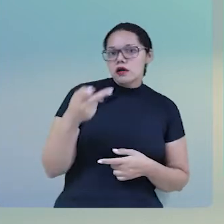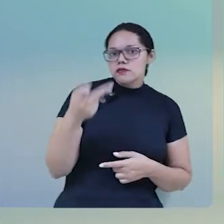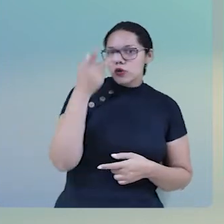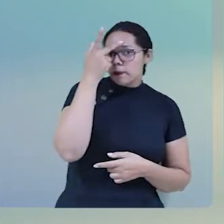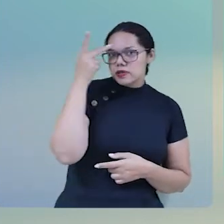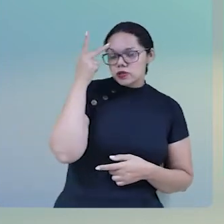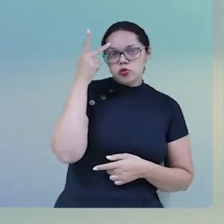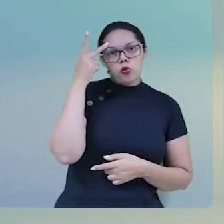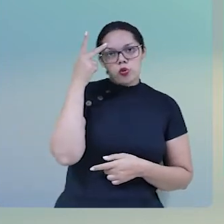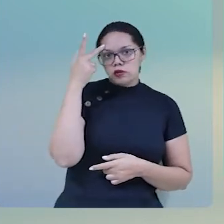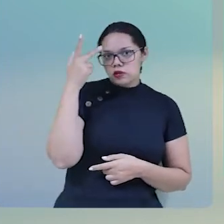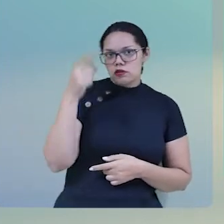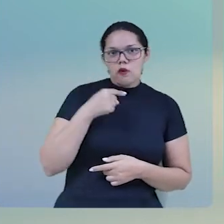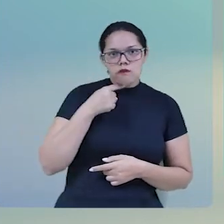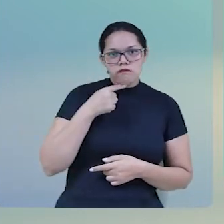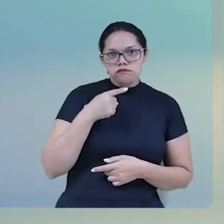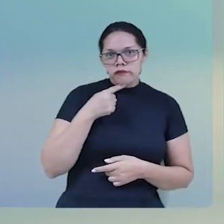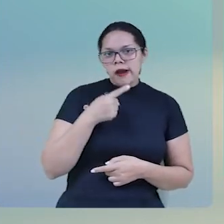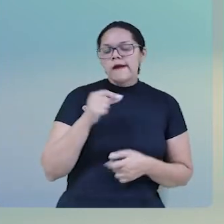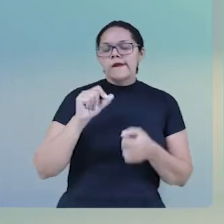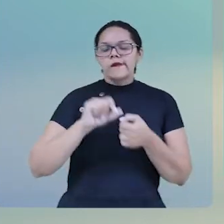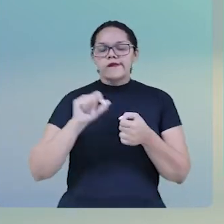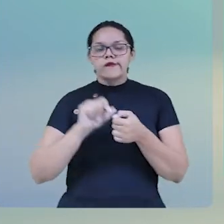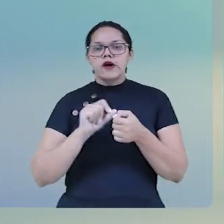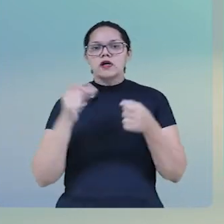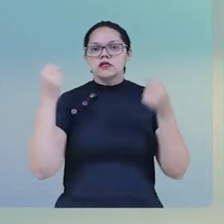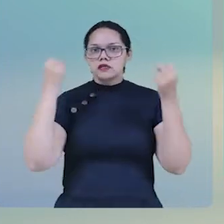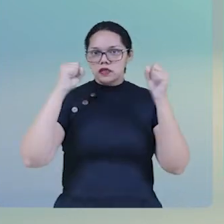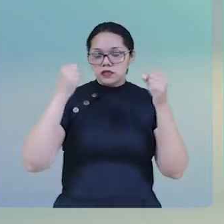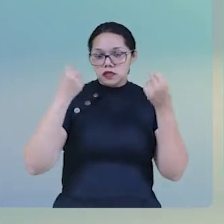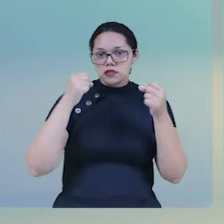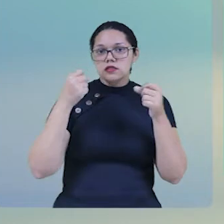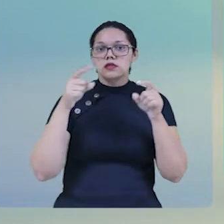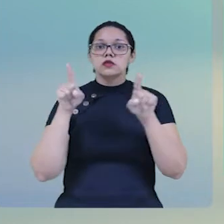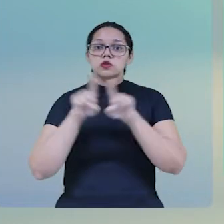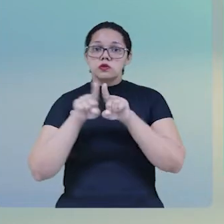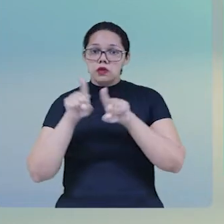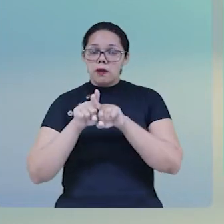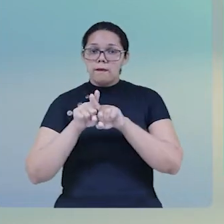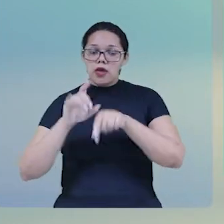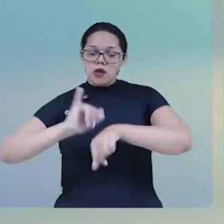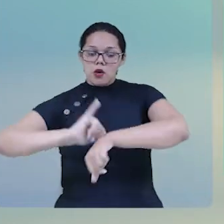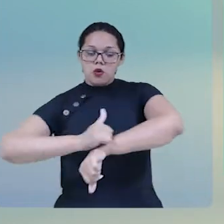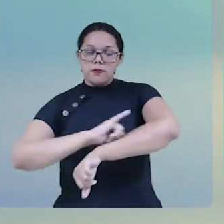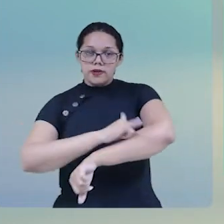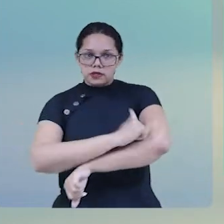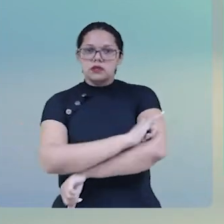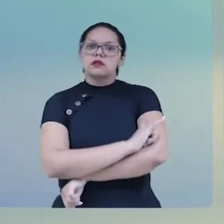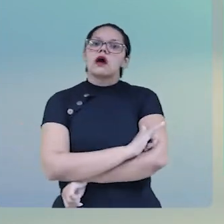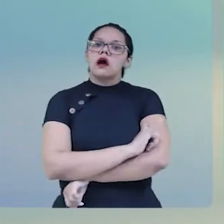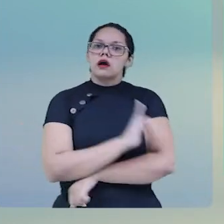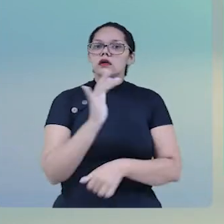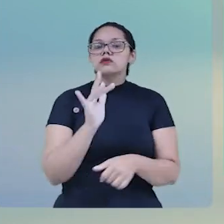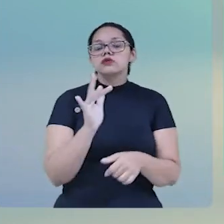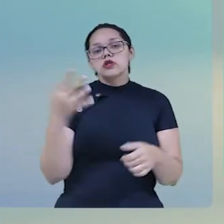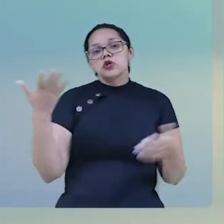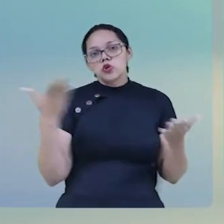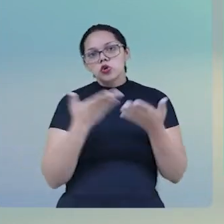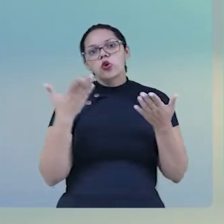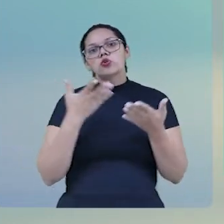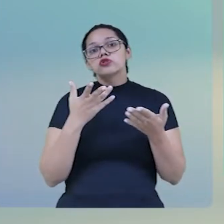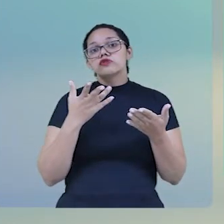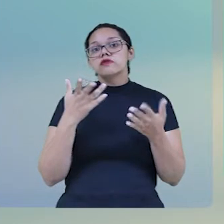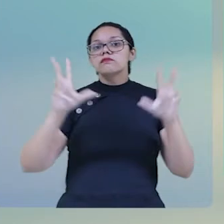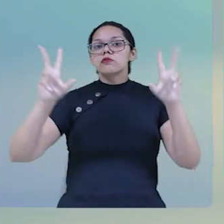da obesidade e hoje nós vamos continuar falando dessas doenças crônicas não transmissíveis com o tema da